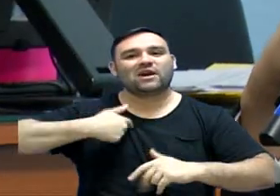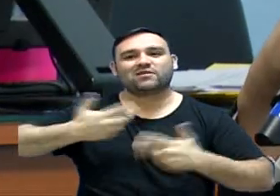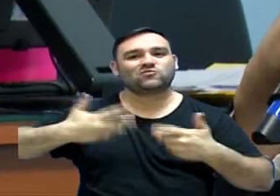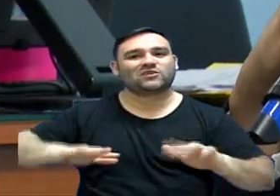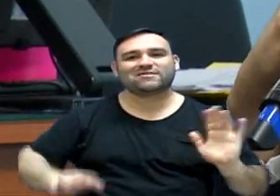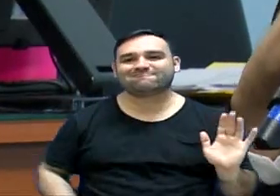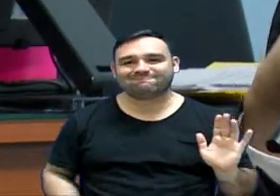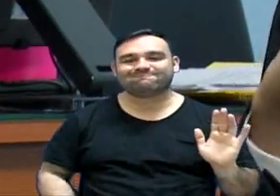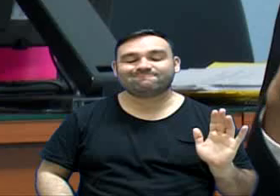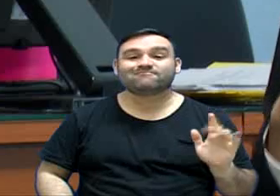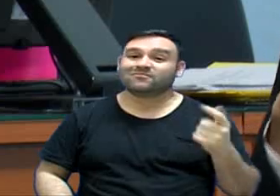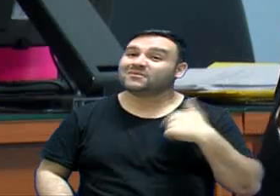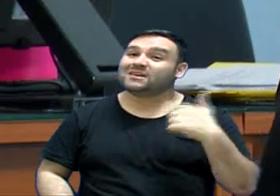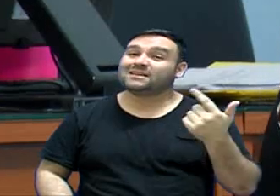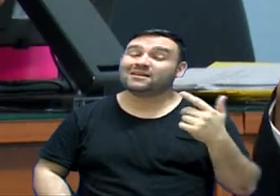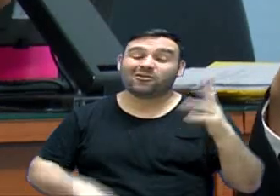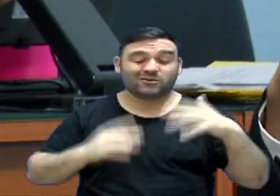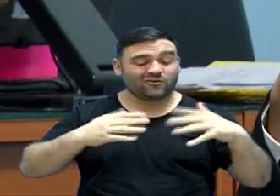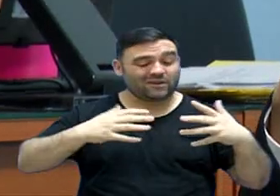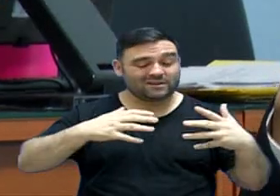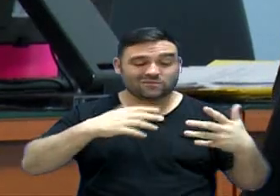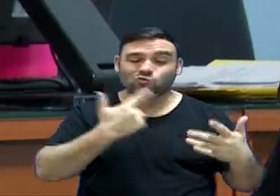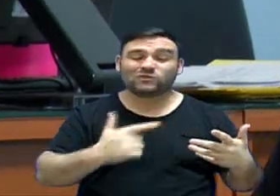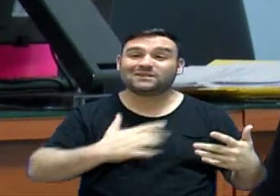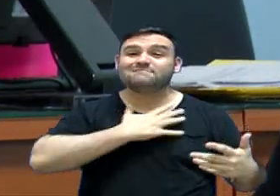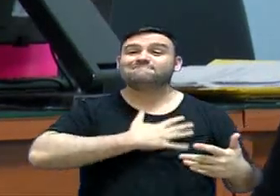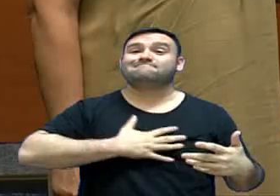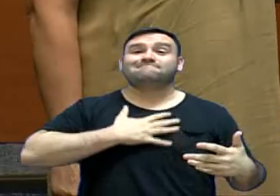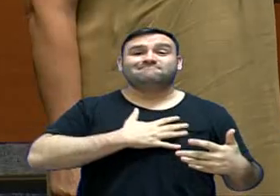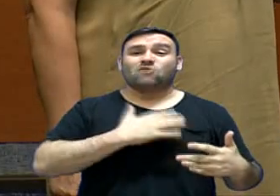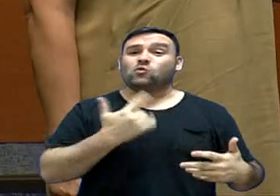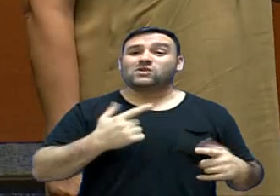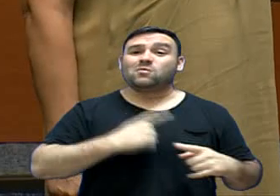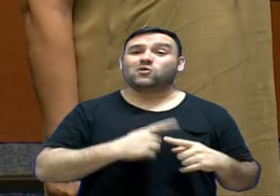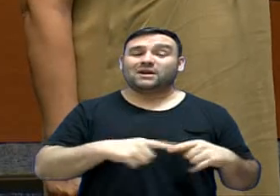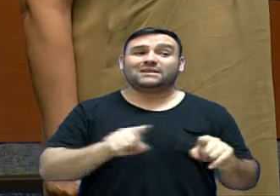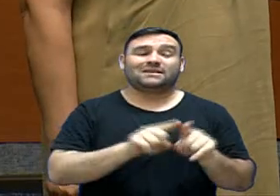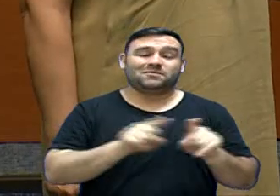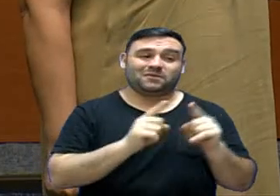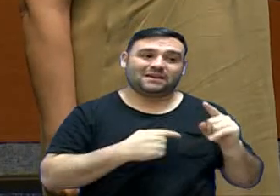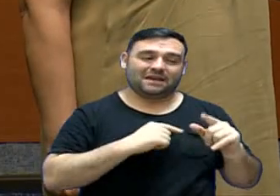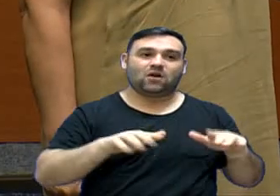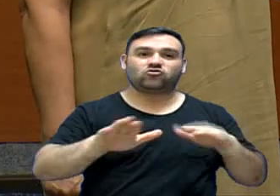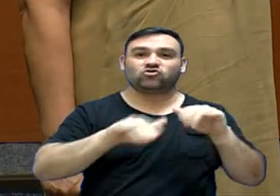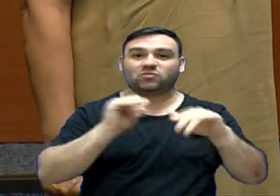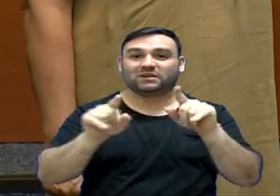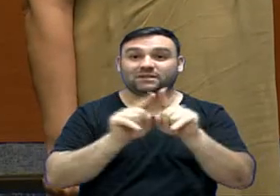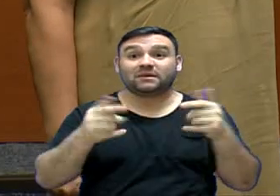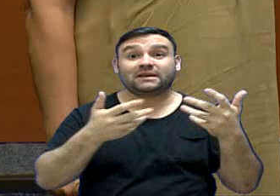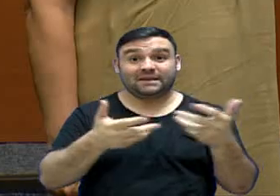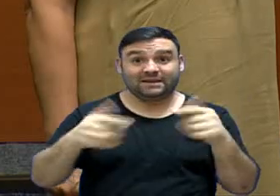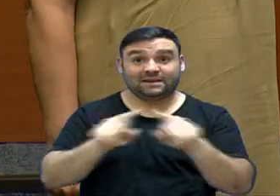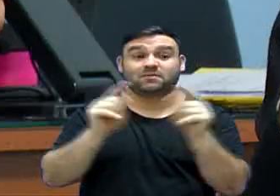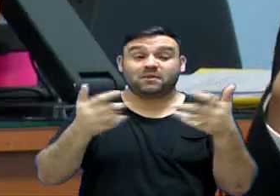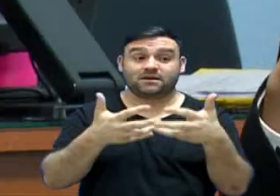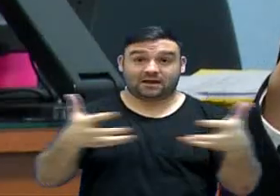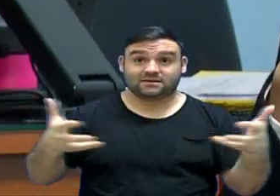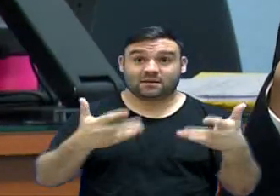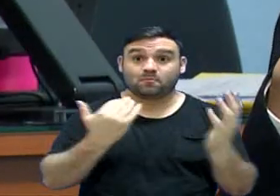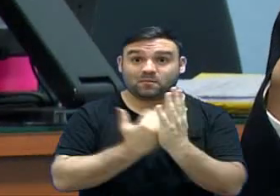queria. E eu não estaria tão realizado hoje e não poderia ter construído e empregado. E quero crescer